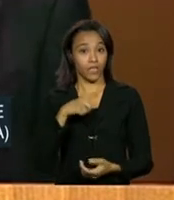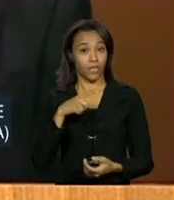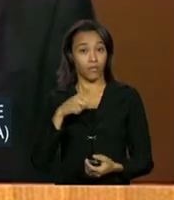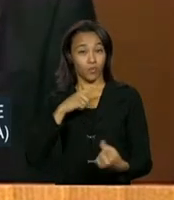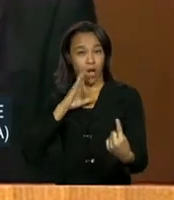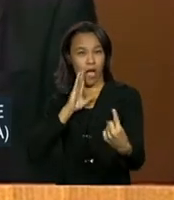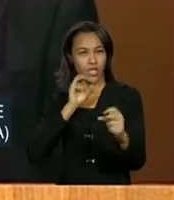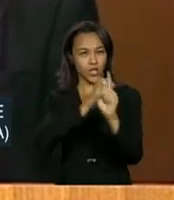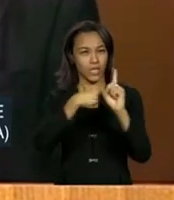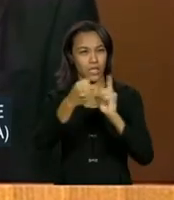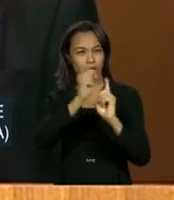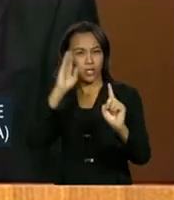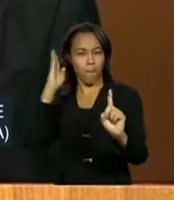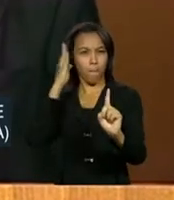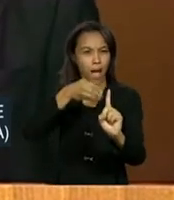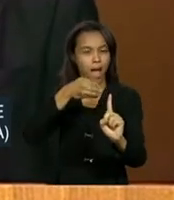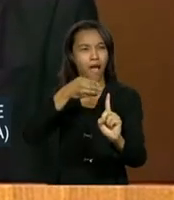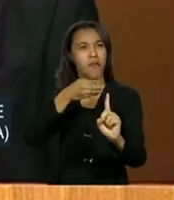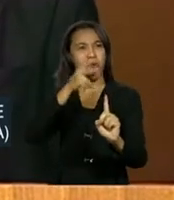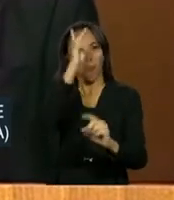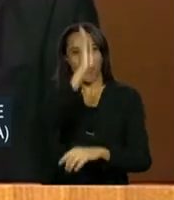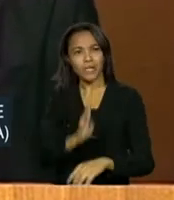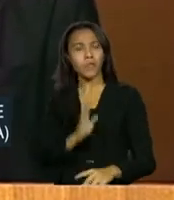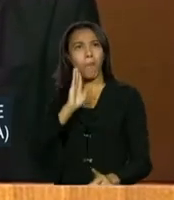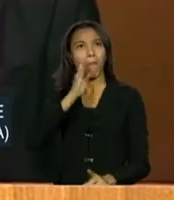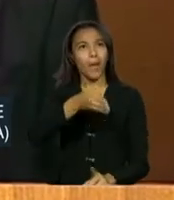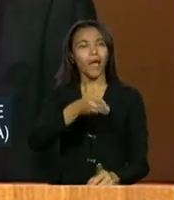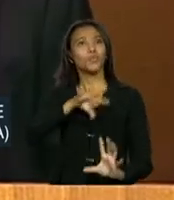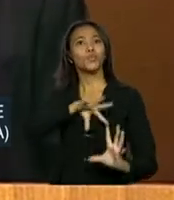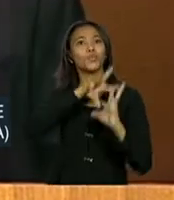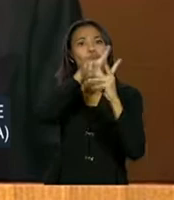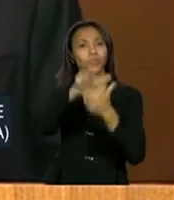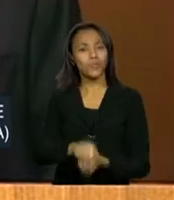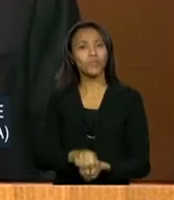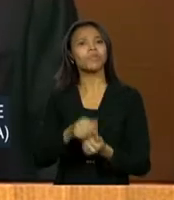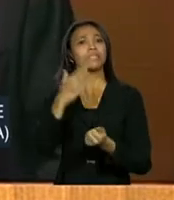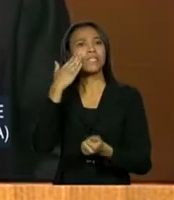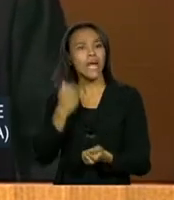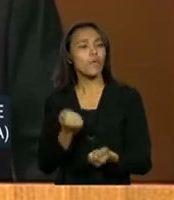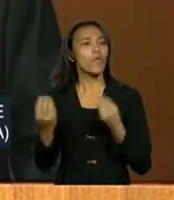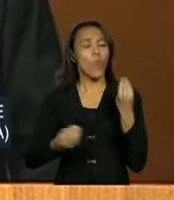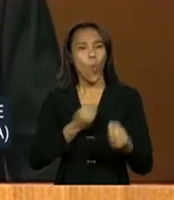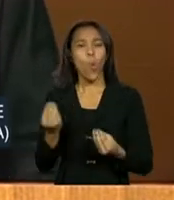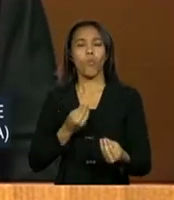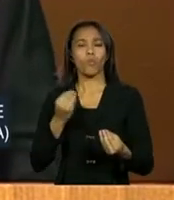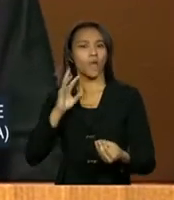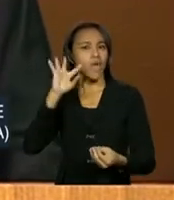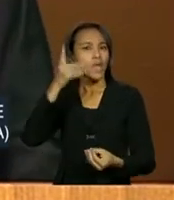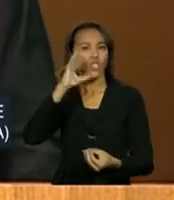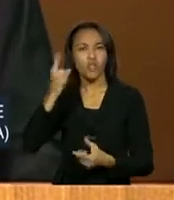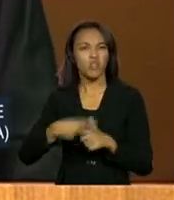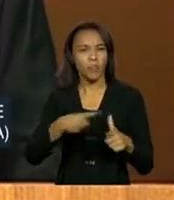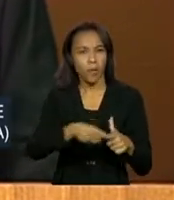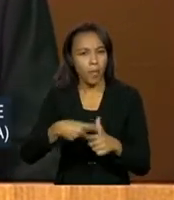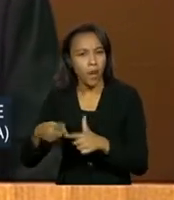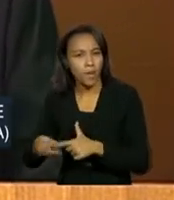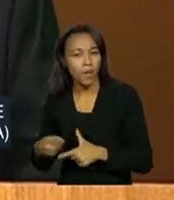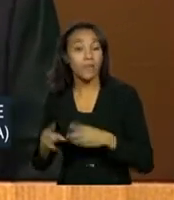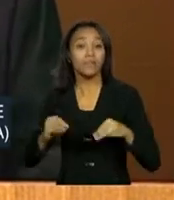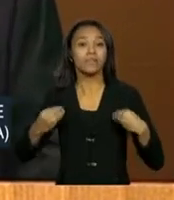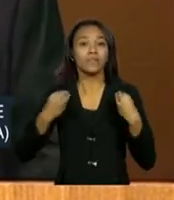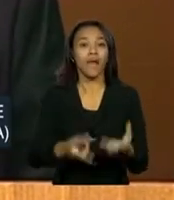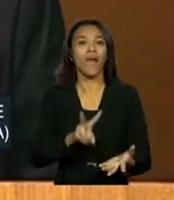referenciados países do mundo, porque soube, enfrentando todas as dificuldades, trazer valores,